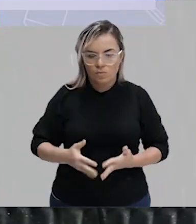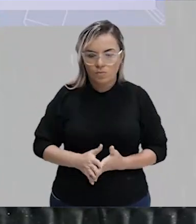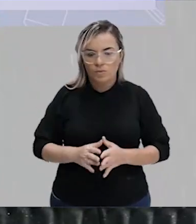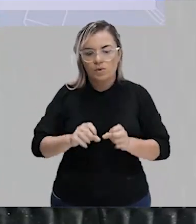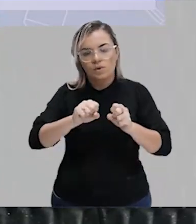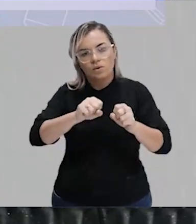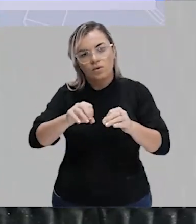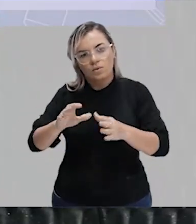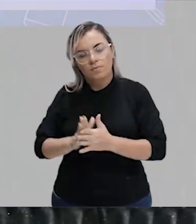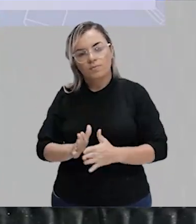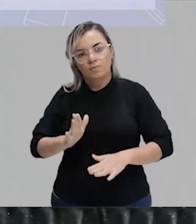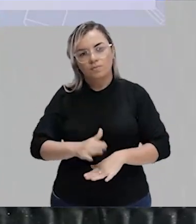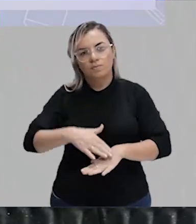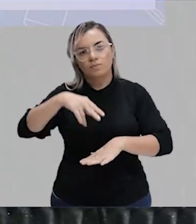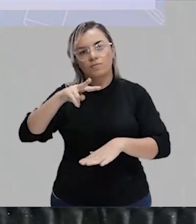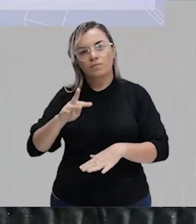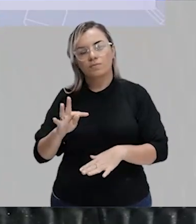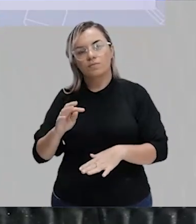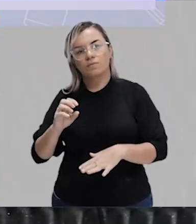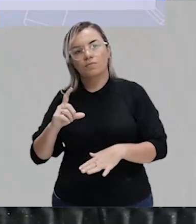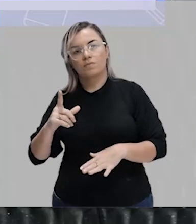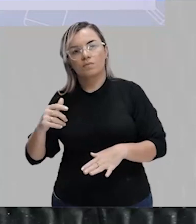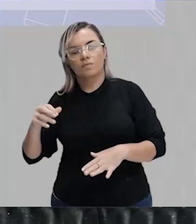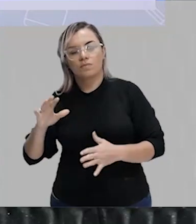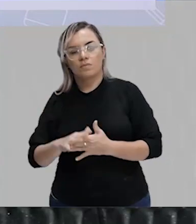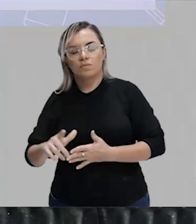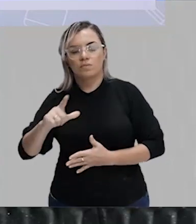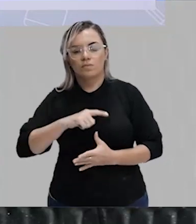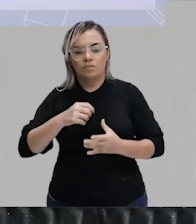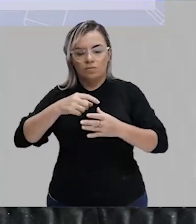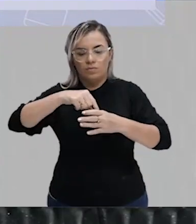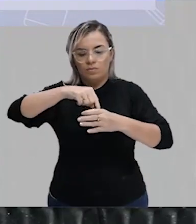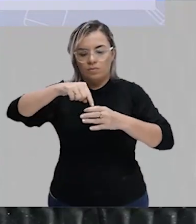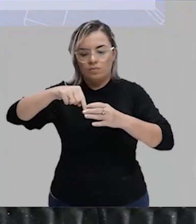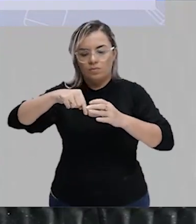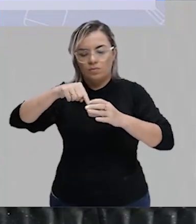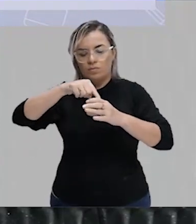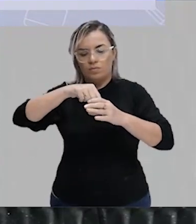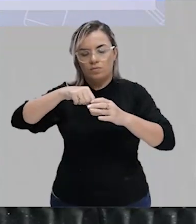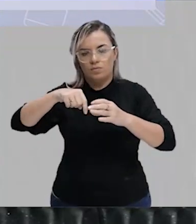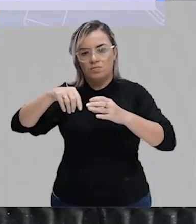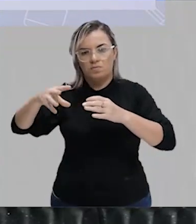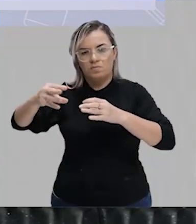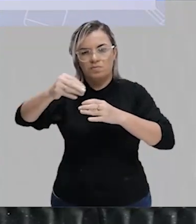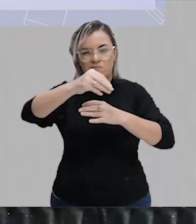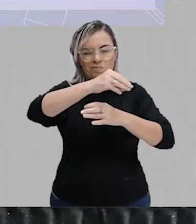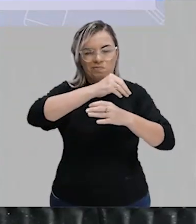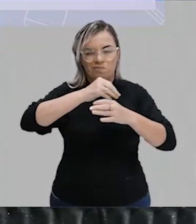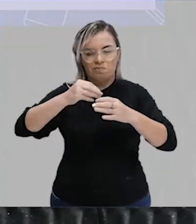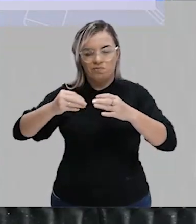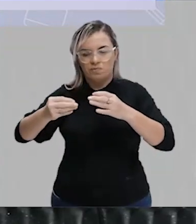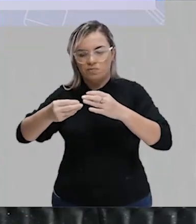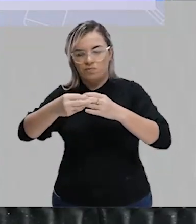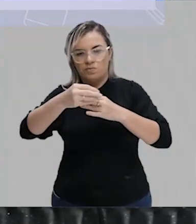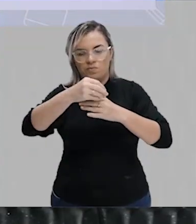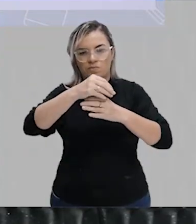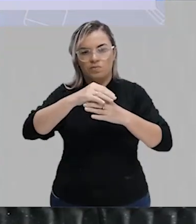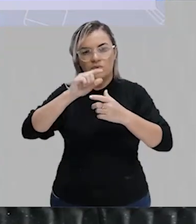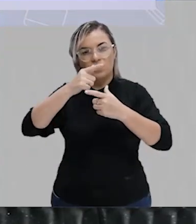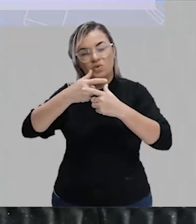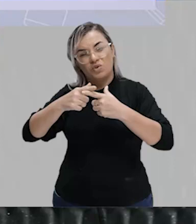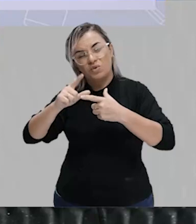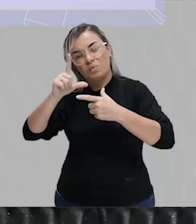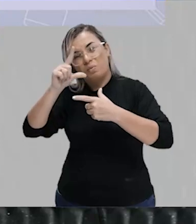mais vitelo existir no ovo, na parte onde tem essa grande quantidade de vitelo, vai se dividir